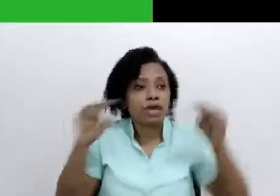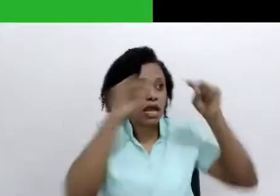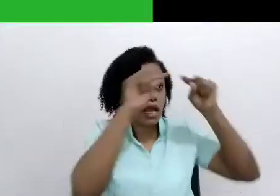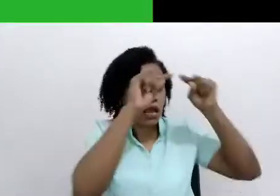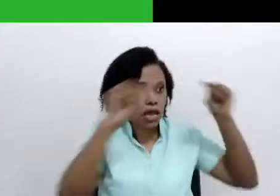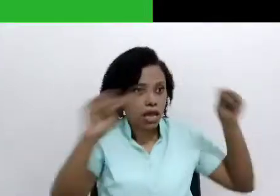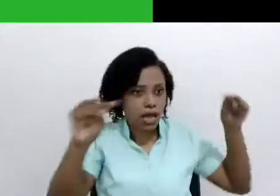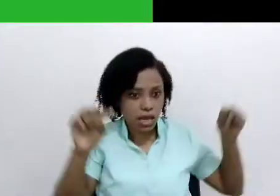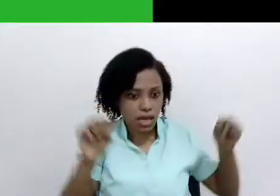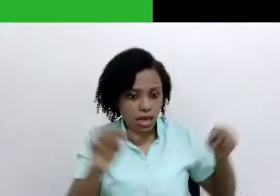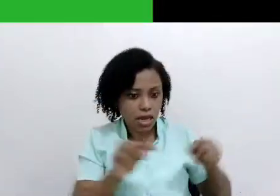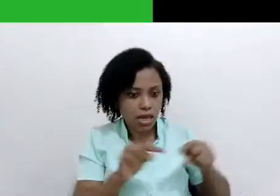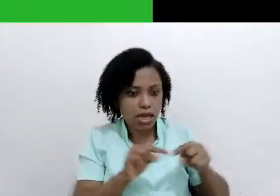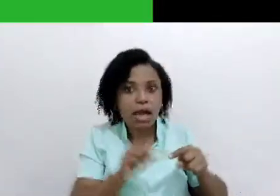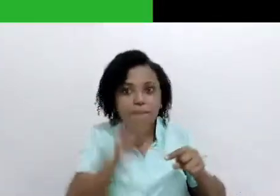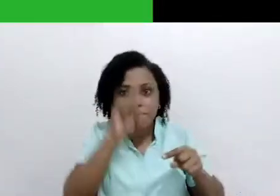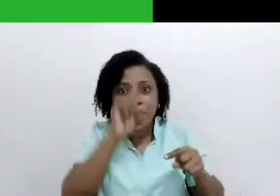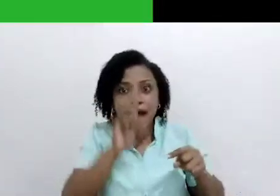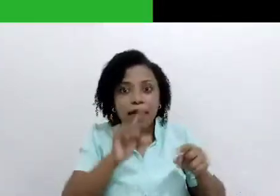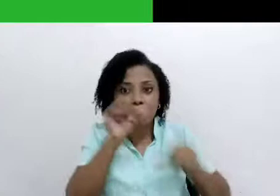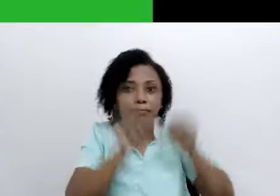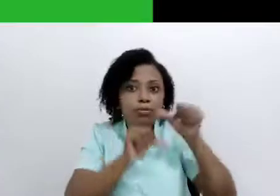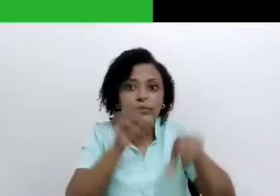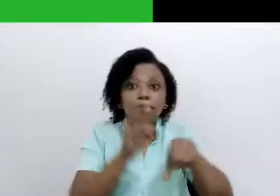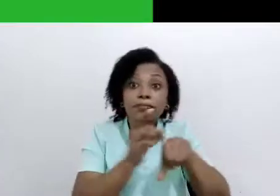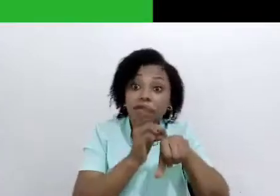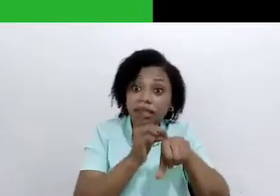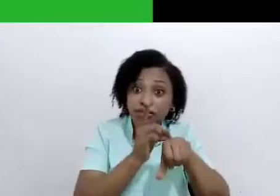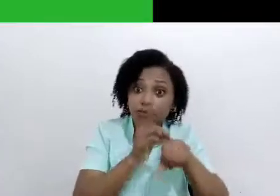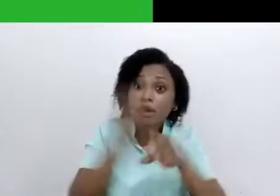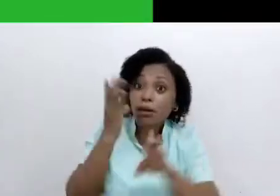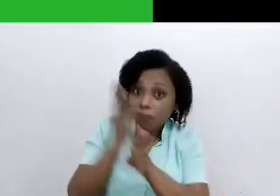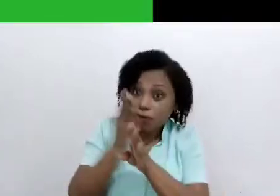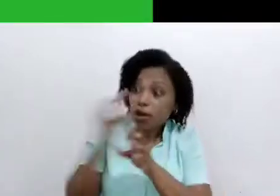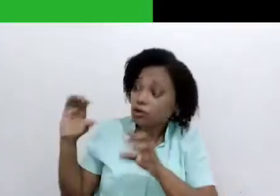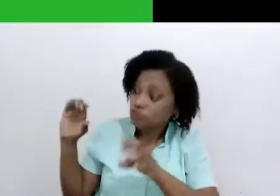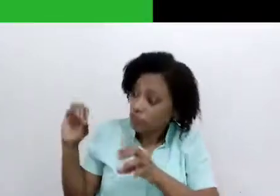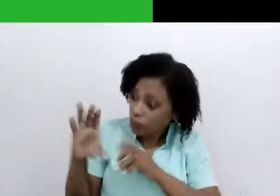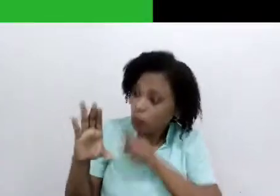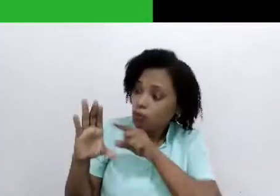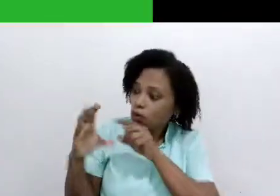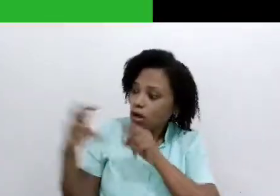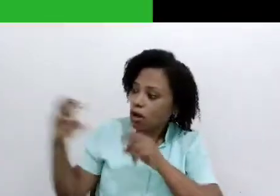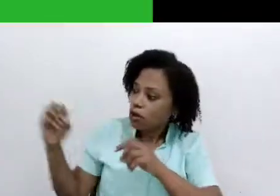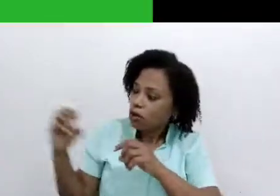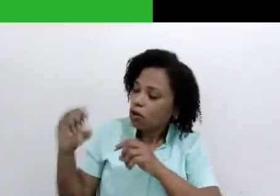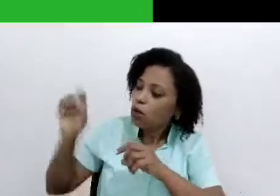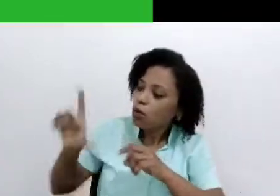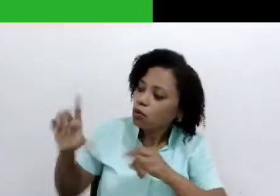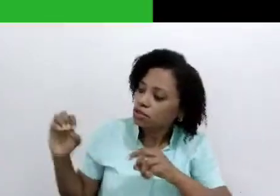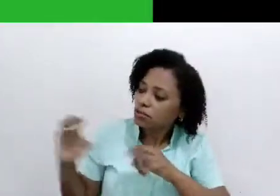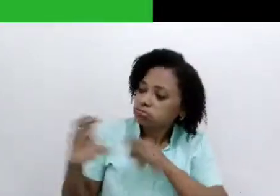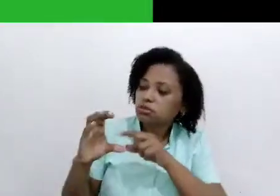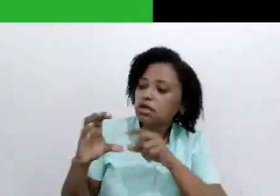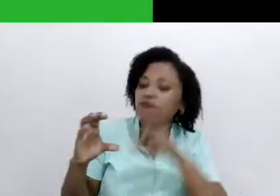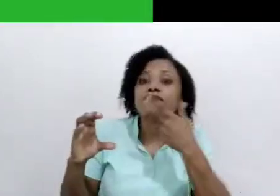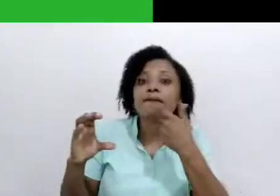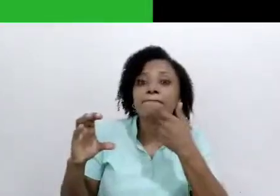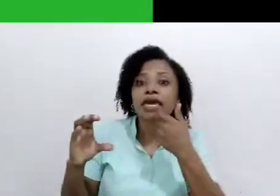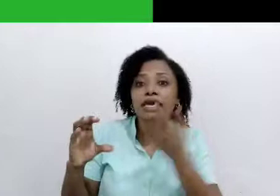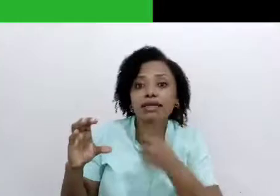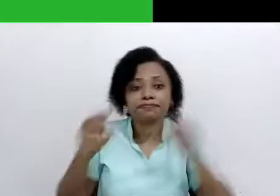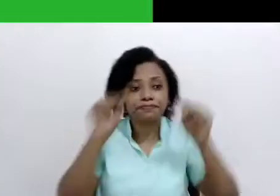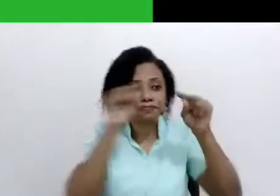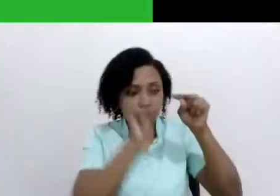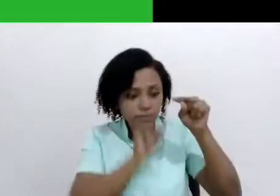O losango amarelo iria ficar preto, porque a luz é vermelha. O